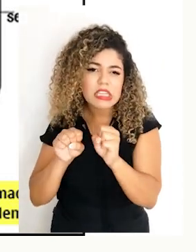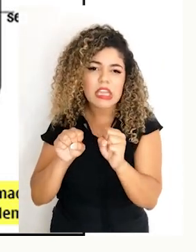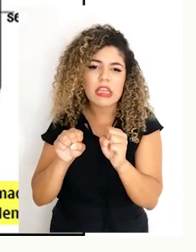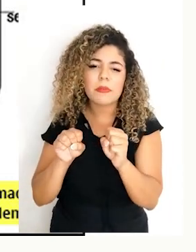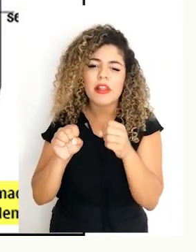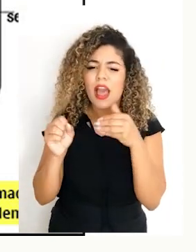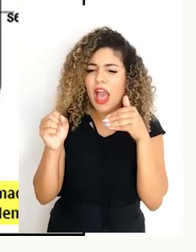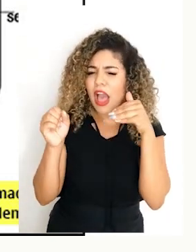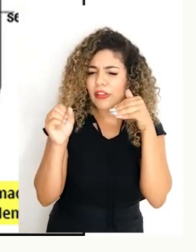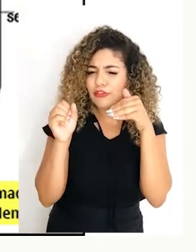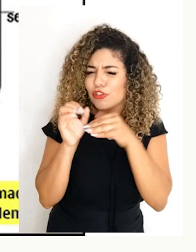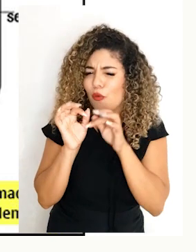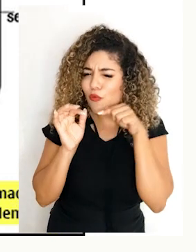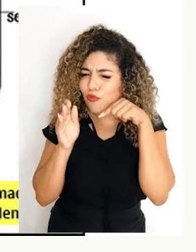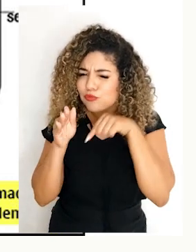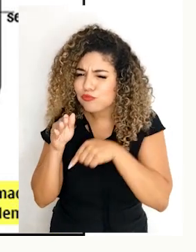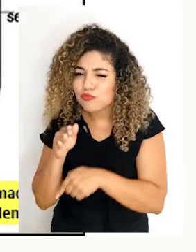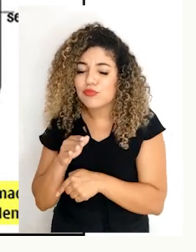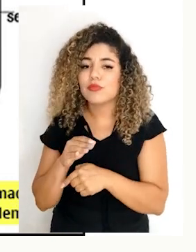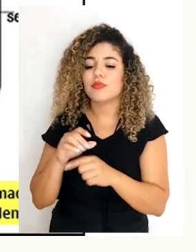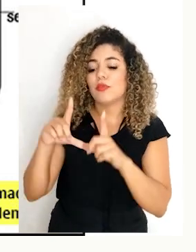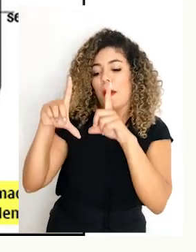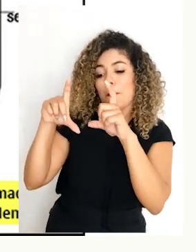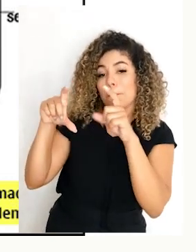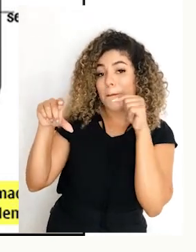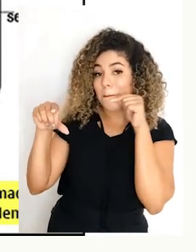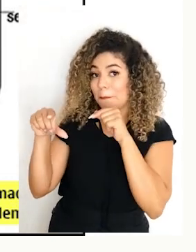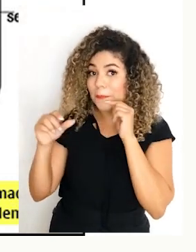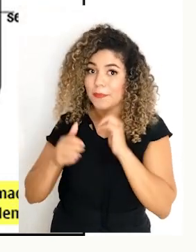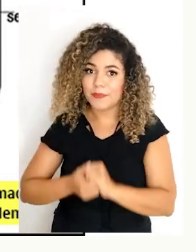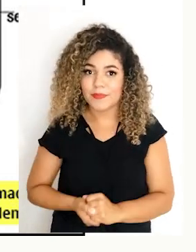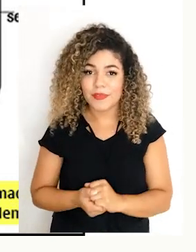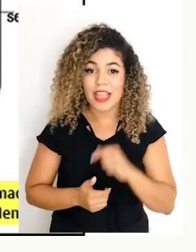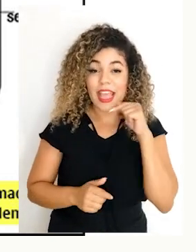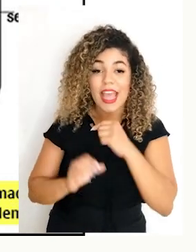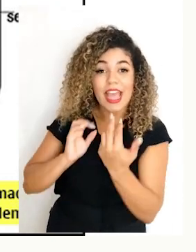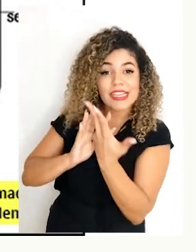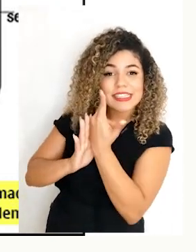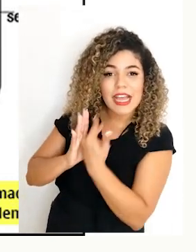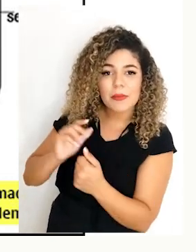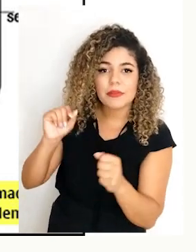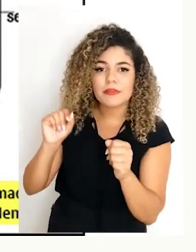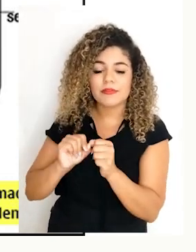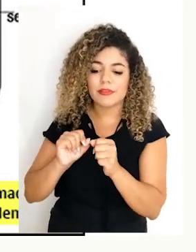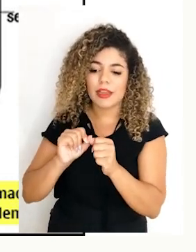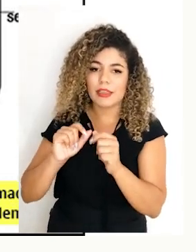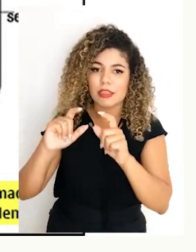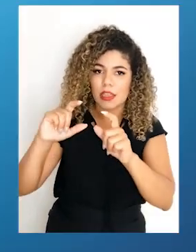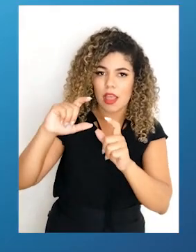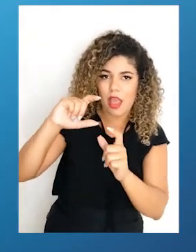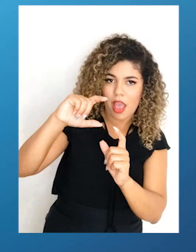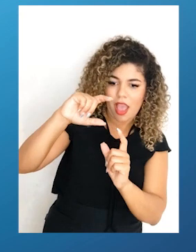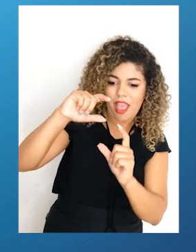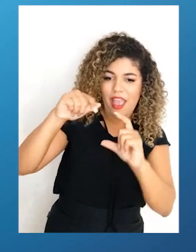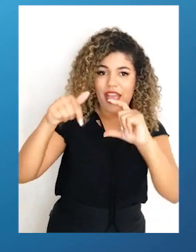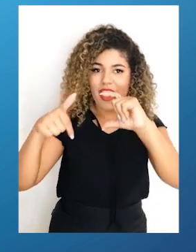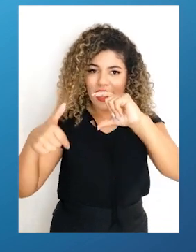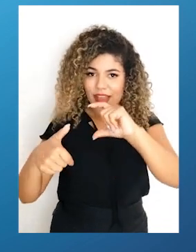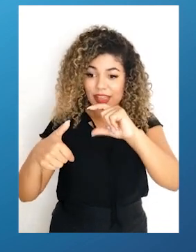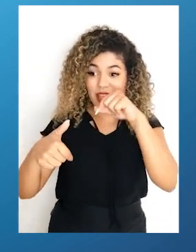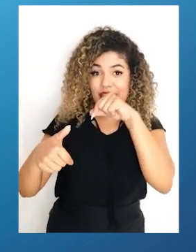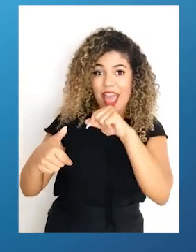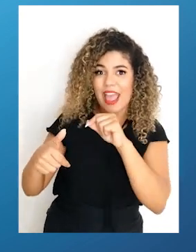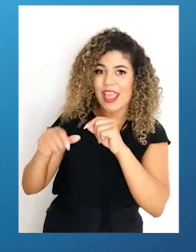fotográfica. Essa imagem é feita de forma invertida. Cabe aqui a interpretação dessa imagem também. Microscópios.